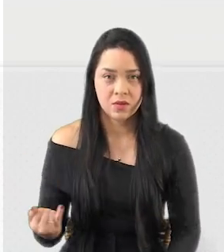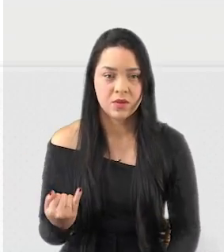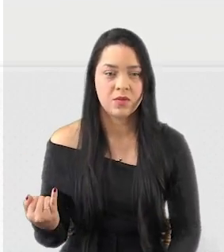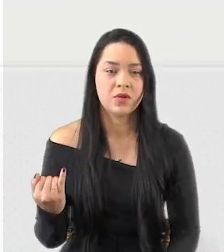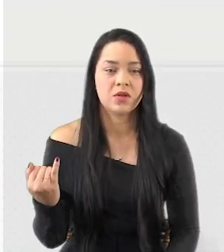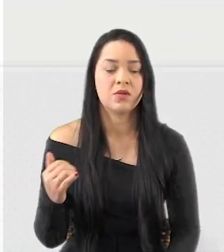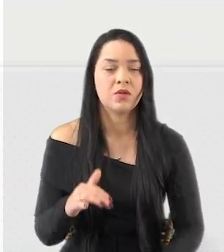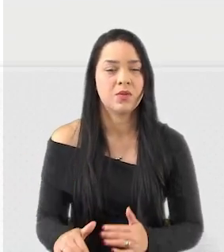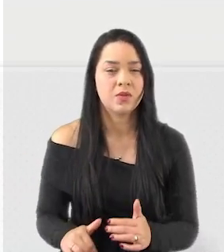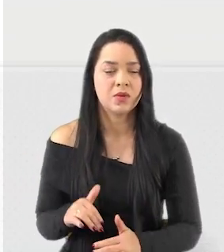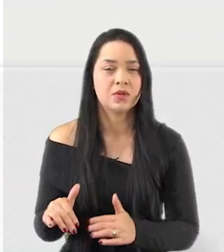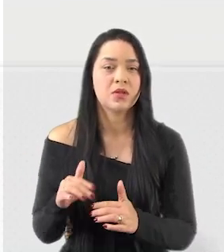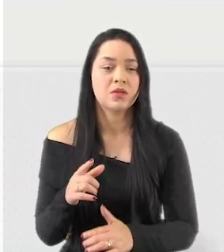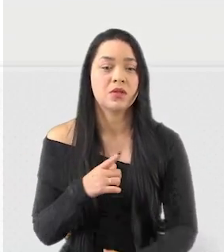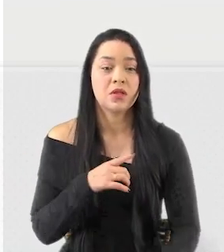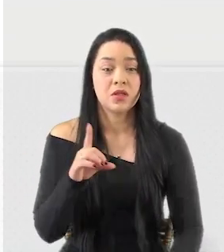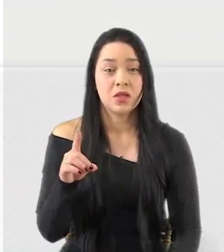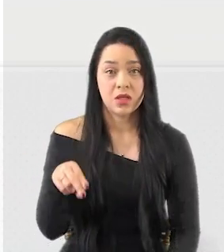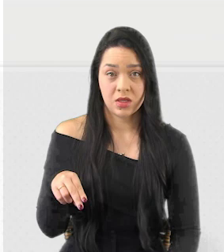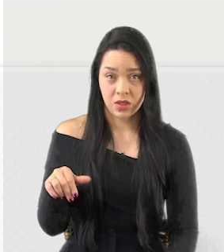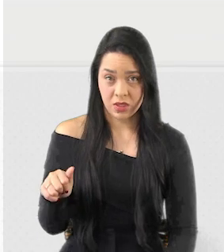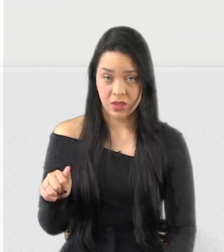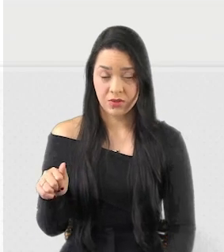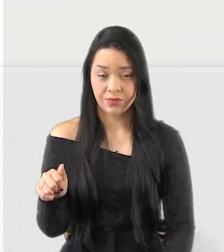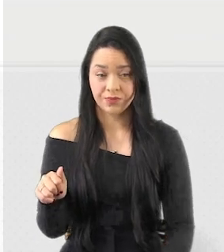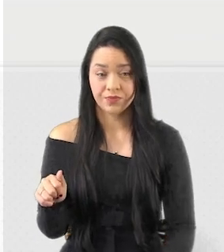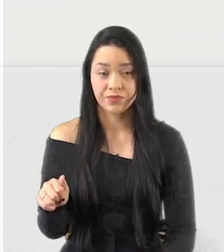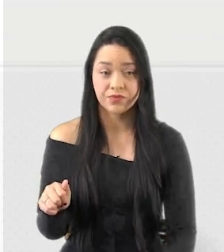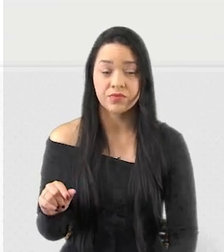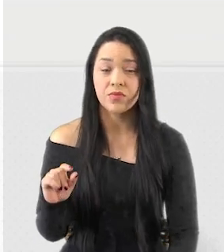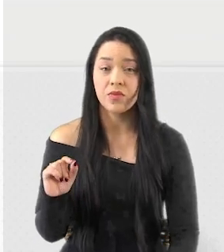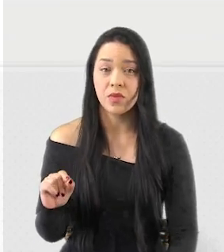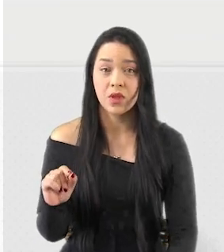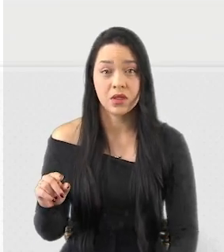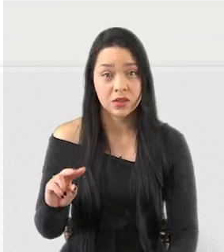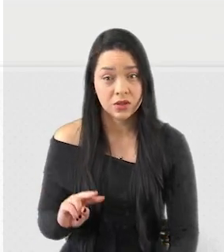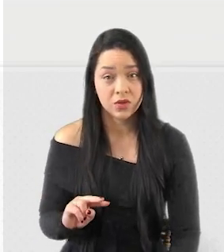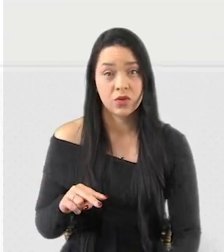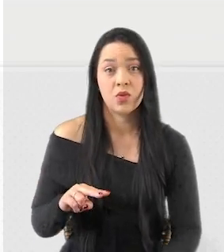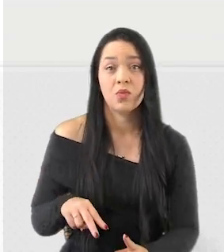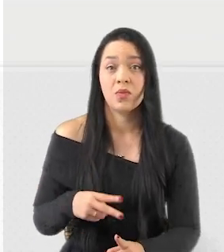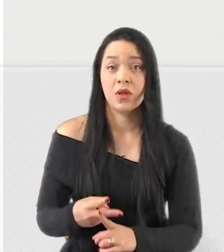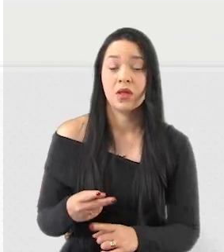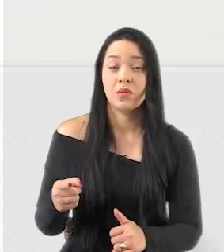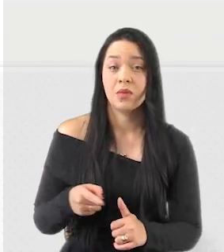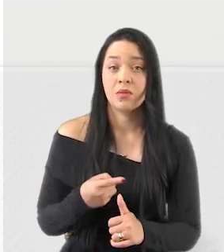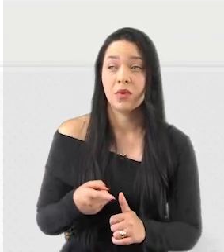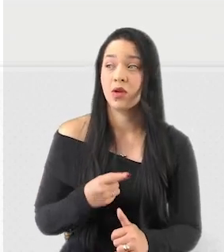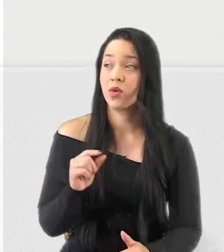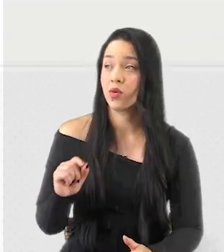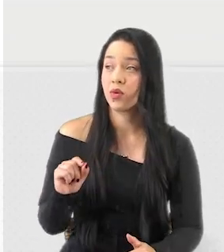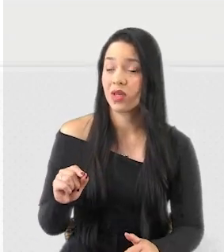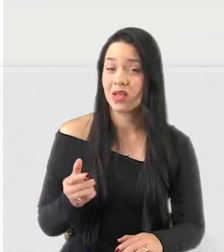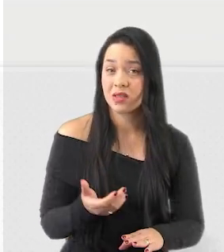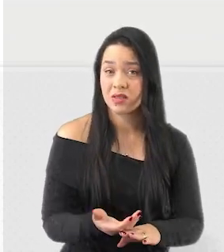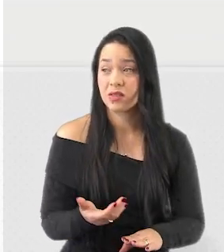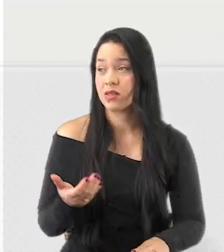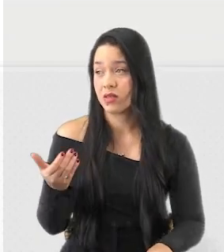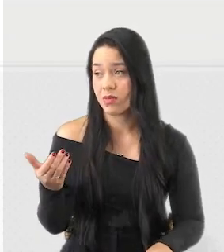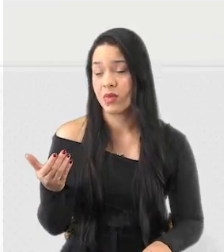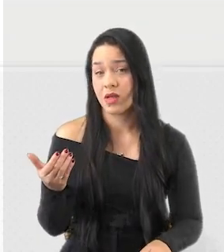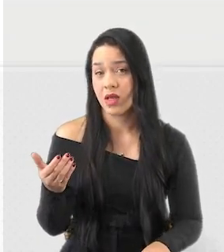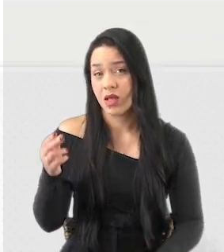de duplicação do DNA. Para que esse DNA ele se duplique, pessoal, primeiramente a gente precisa separar essas